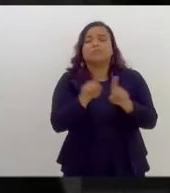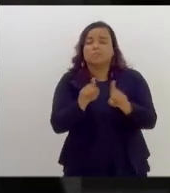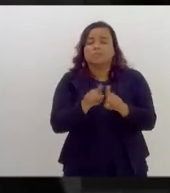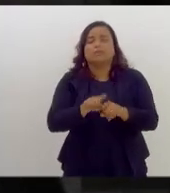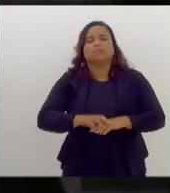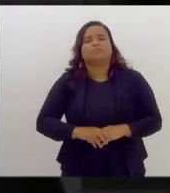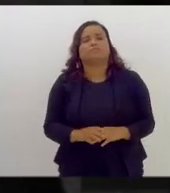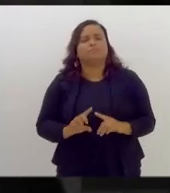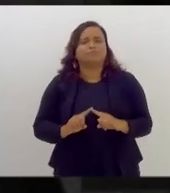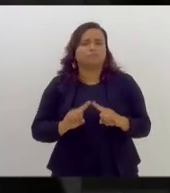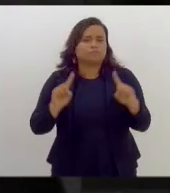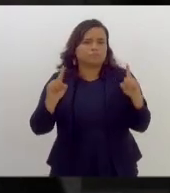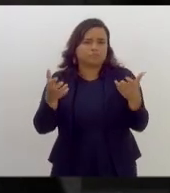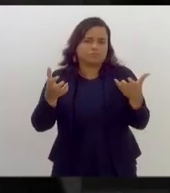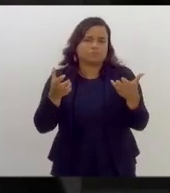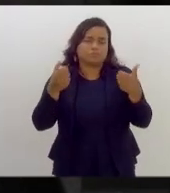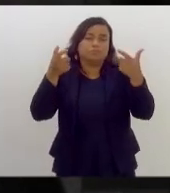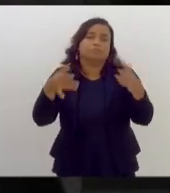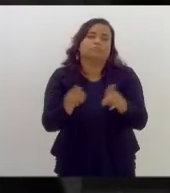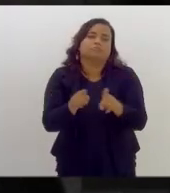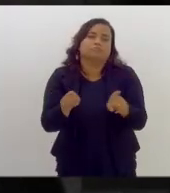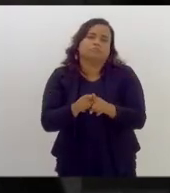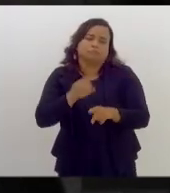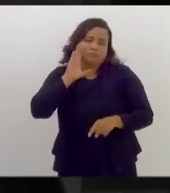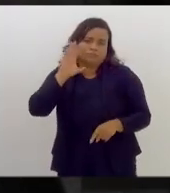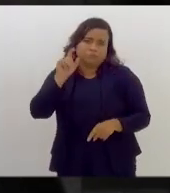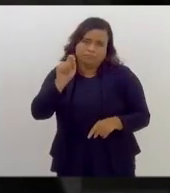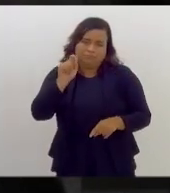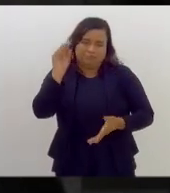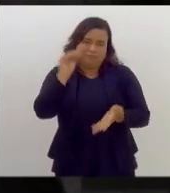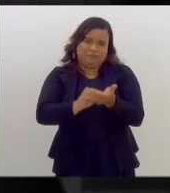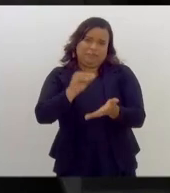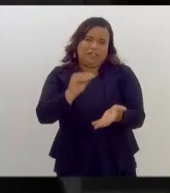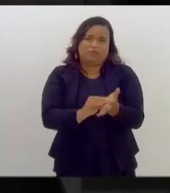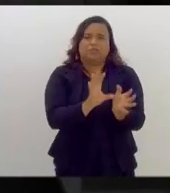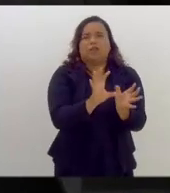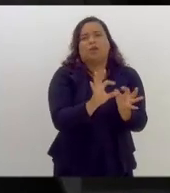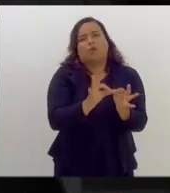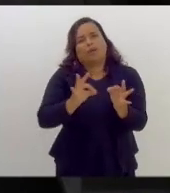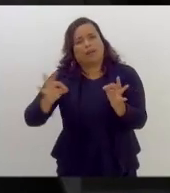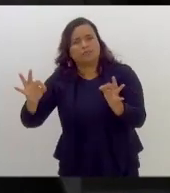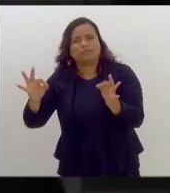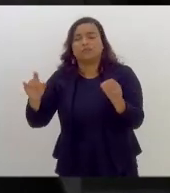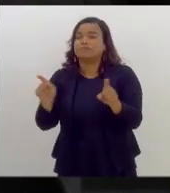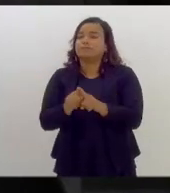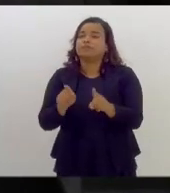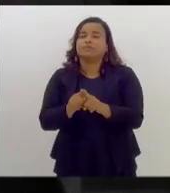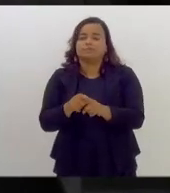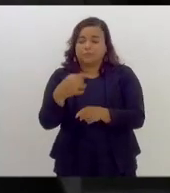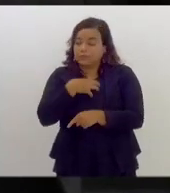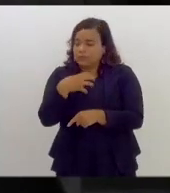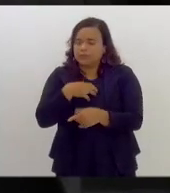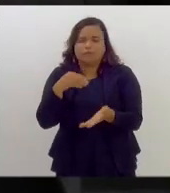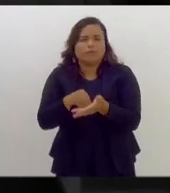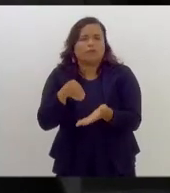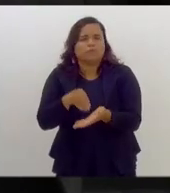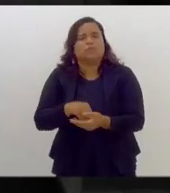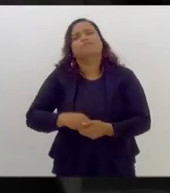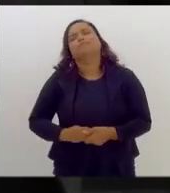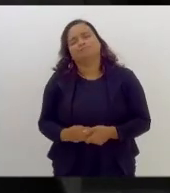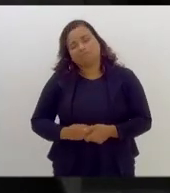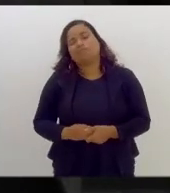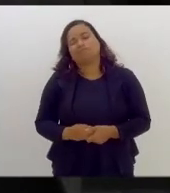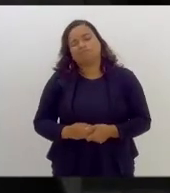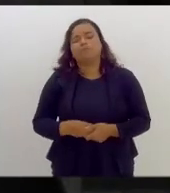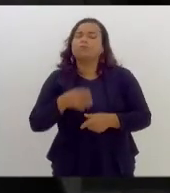demarcar a falta de coerência e a falta de sensibilidade. E por que